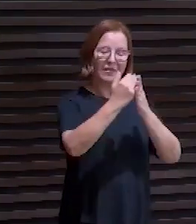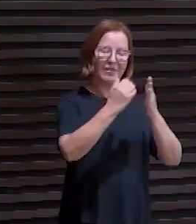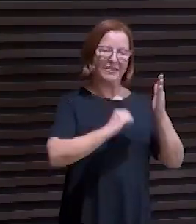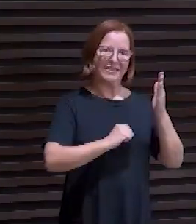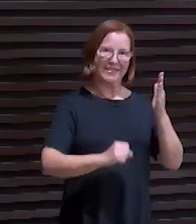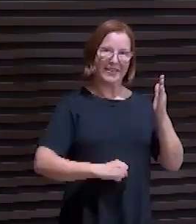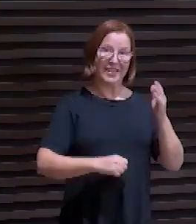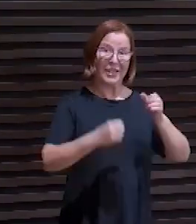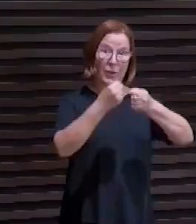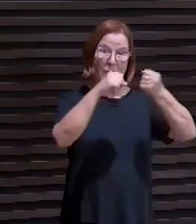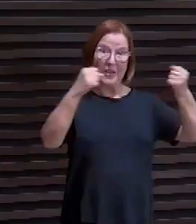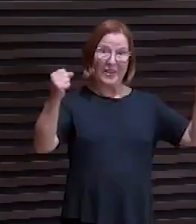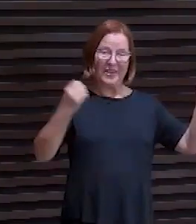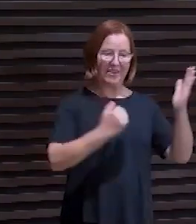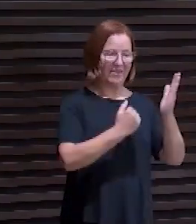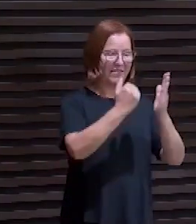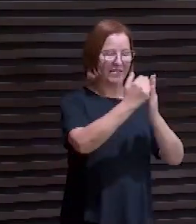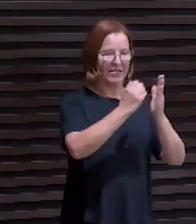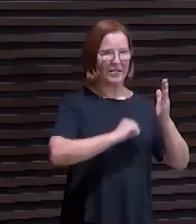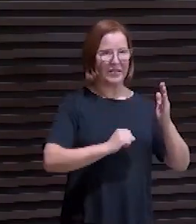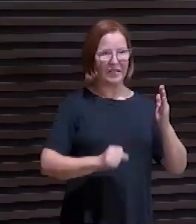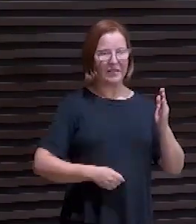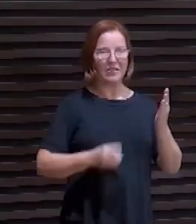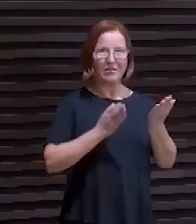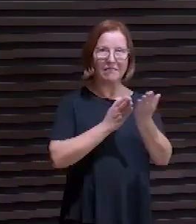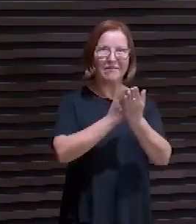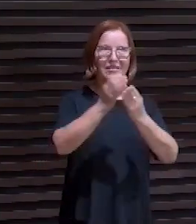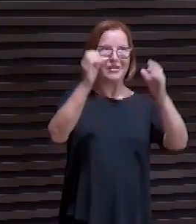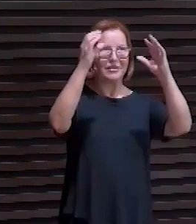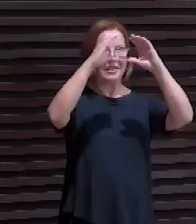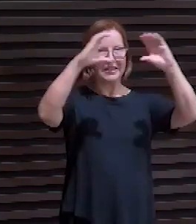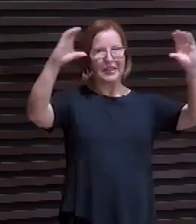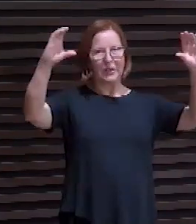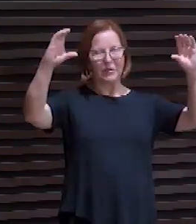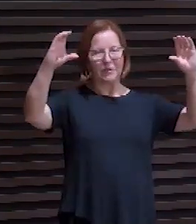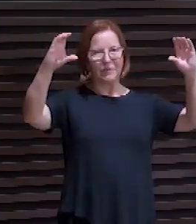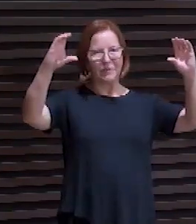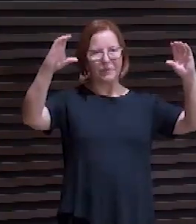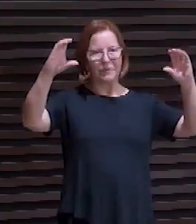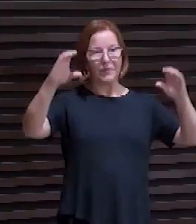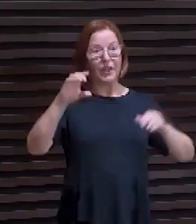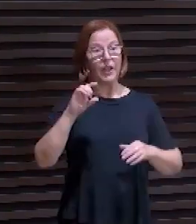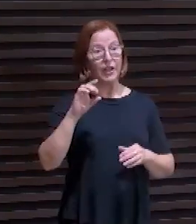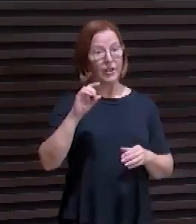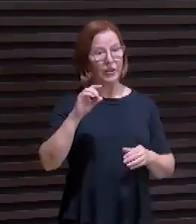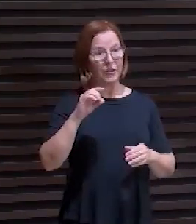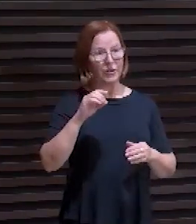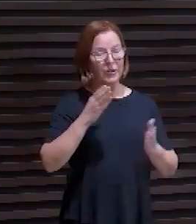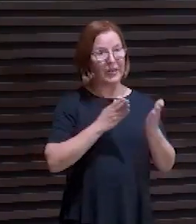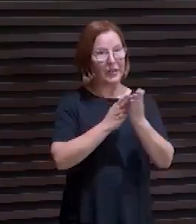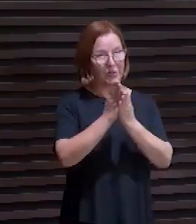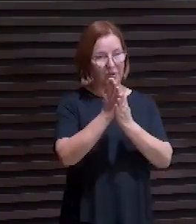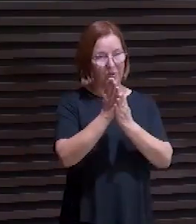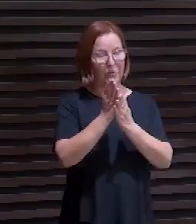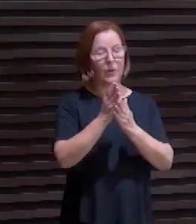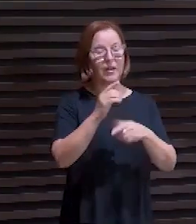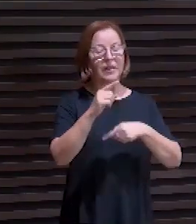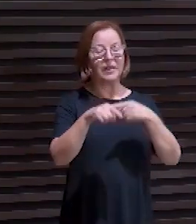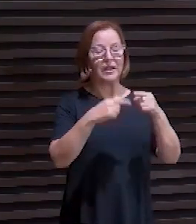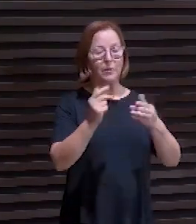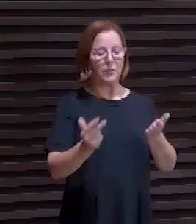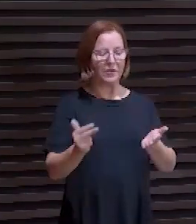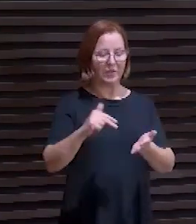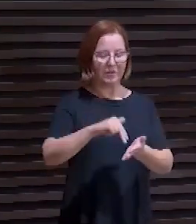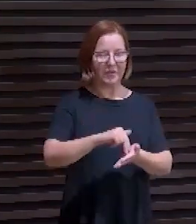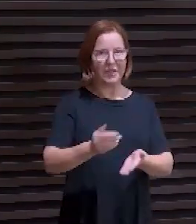sumo sacerdote, que penetrou os céus. E ele só penetrou depois da ressurreição.